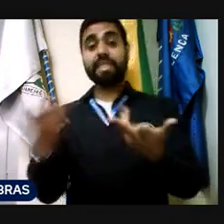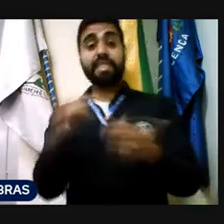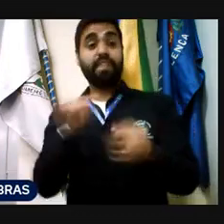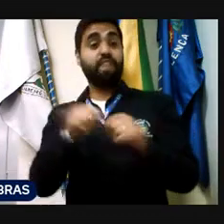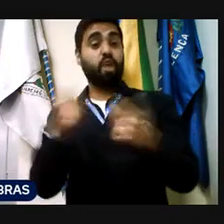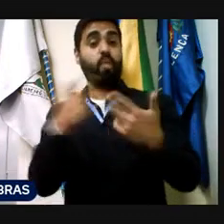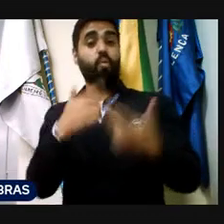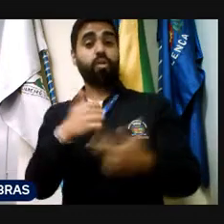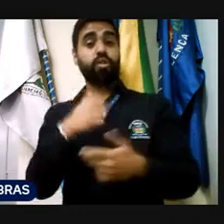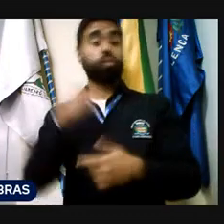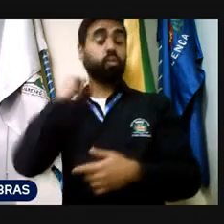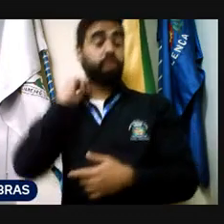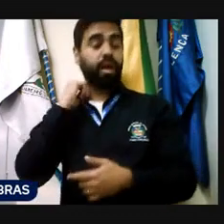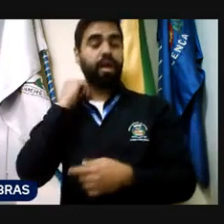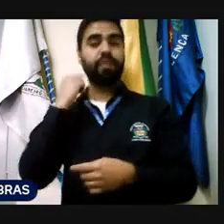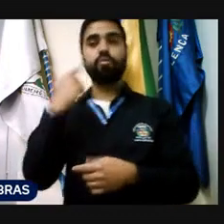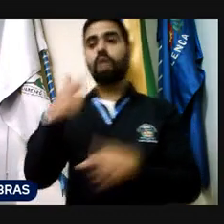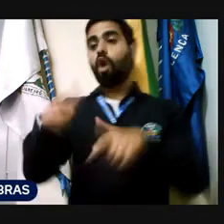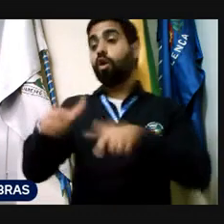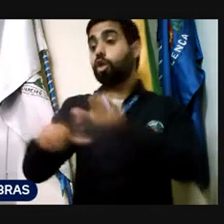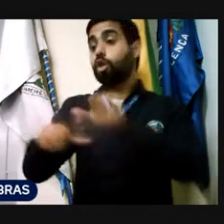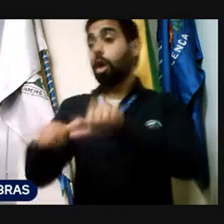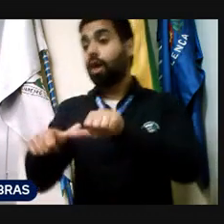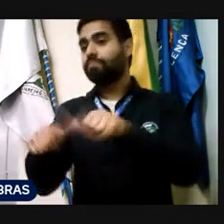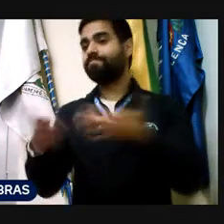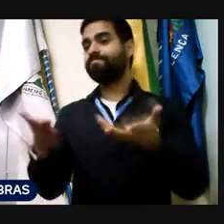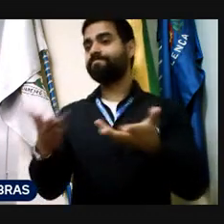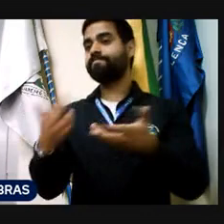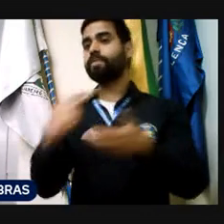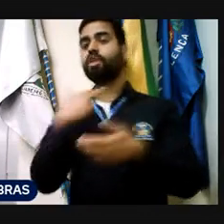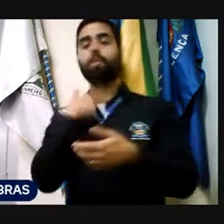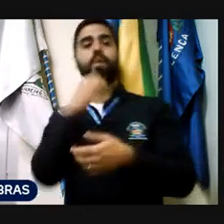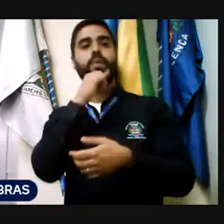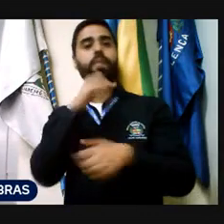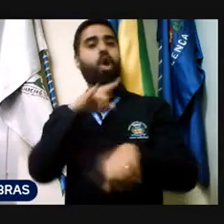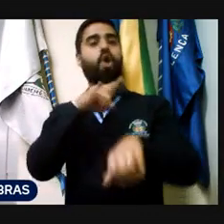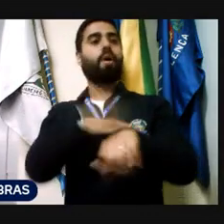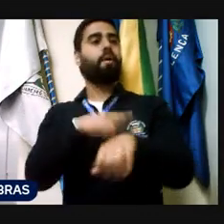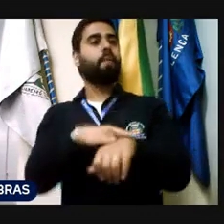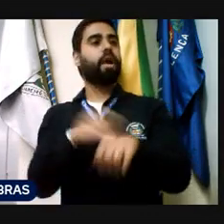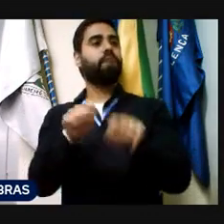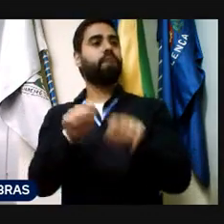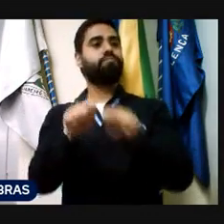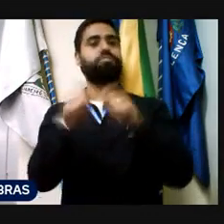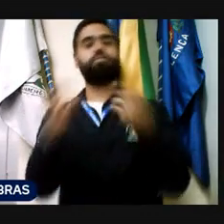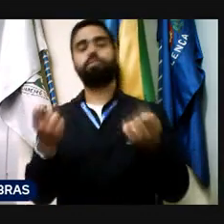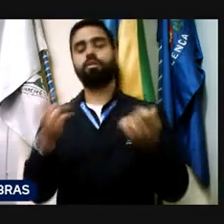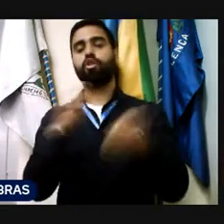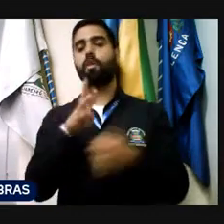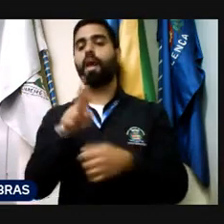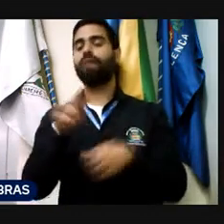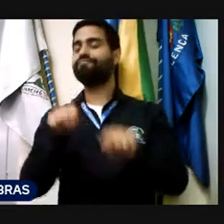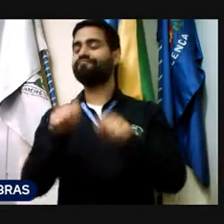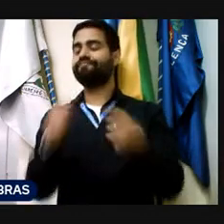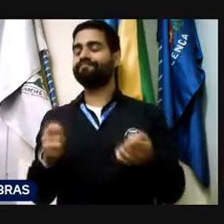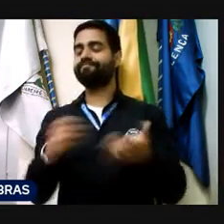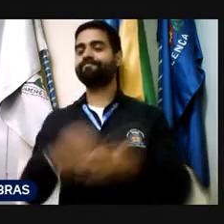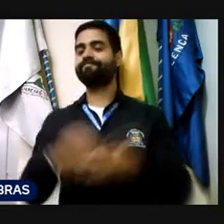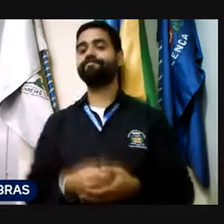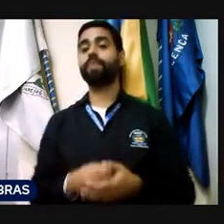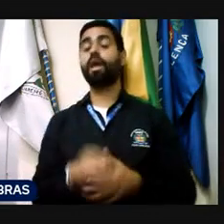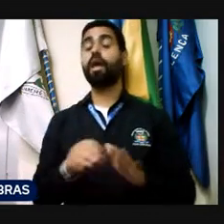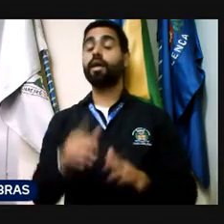quê? Não tem. Ele quer ir no bar, ah, o banheiro do bar tá estragado. Entendeu? Então tem